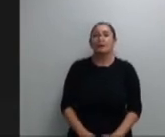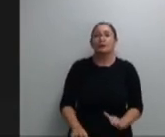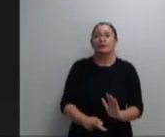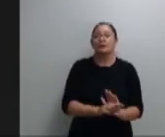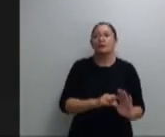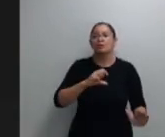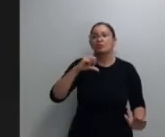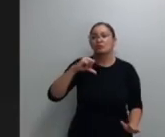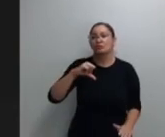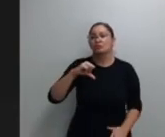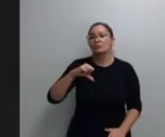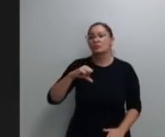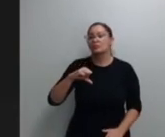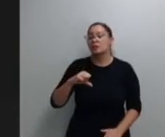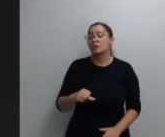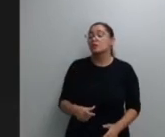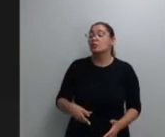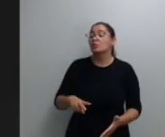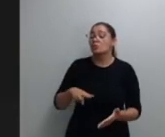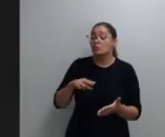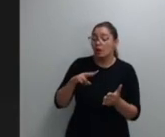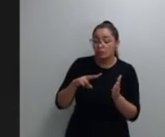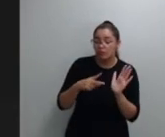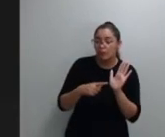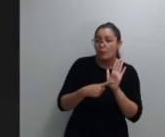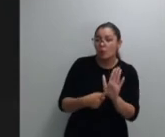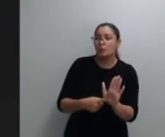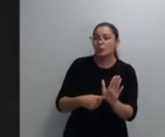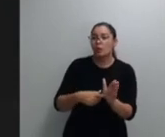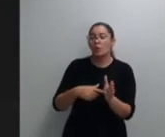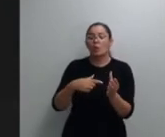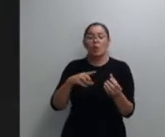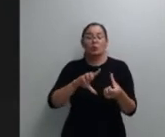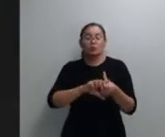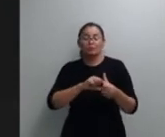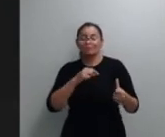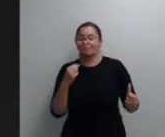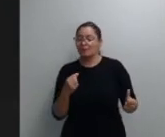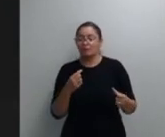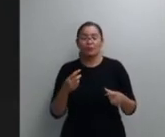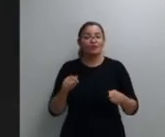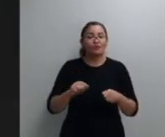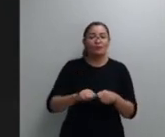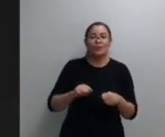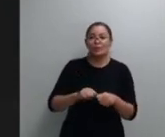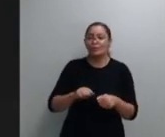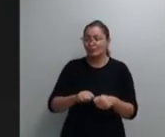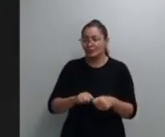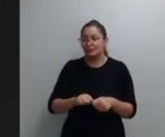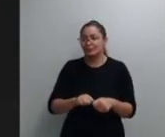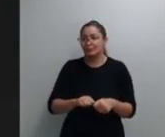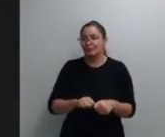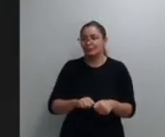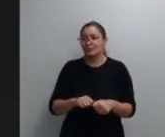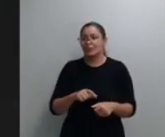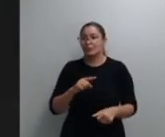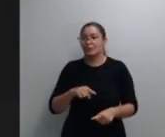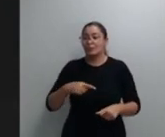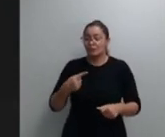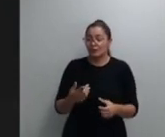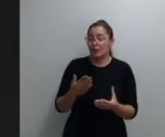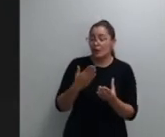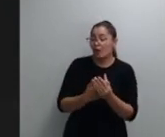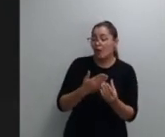dispõe se os atos especificados nesse artigo não forem realizados sob condição suspensiva ou deles já tiverem decorrido